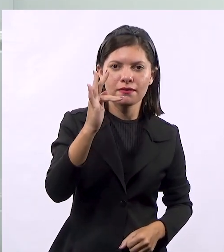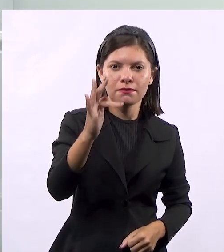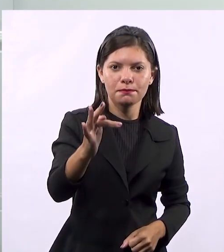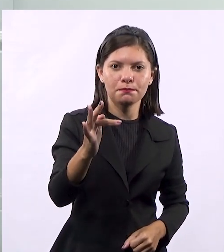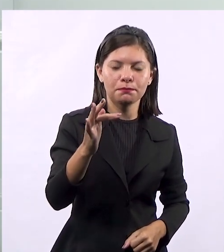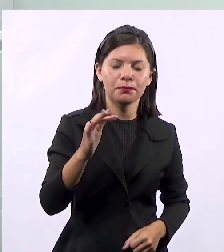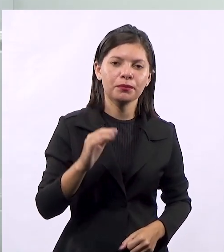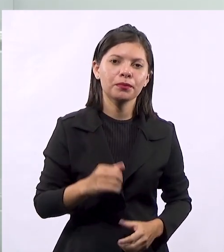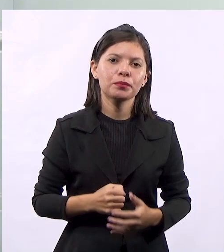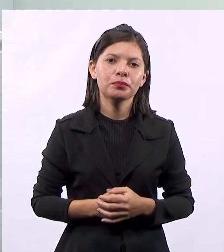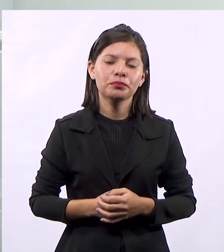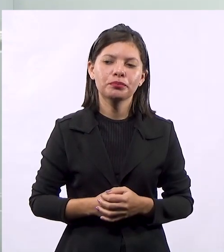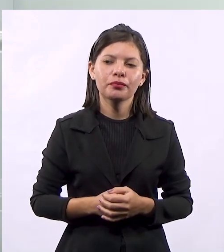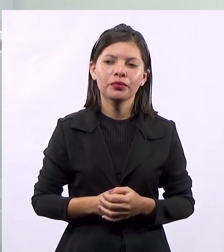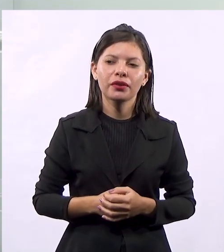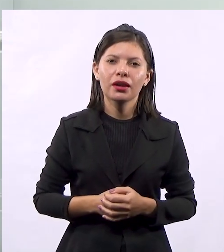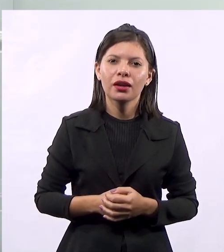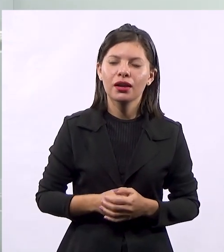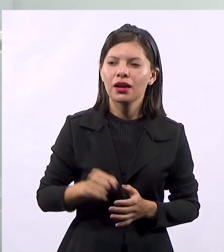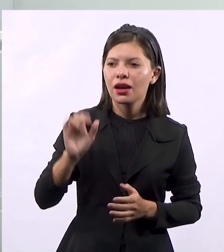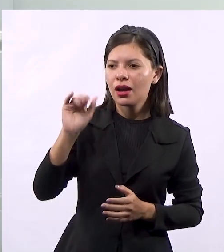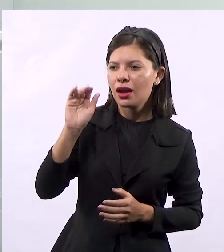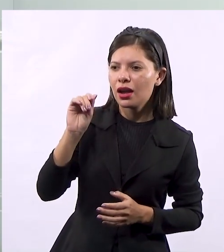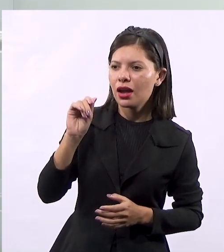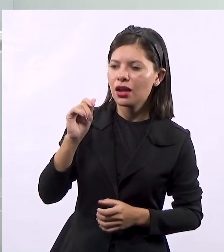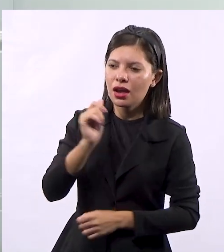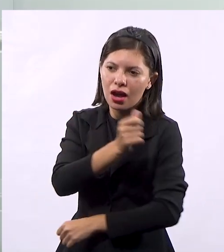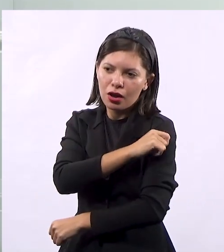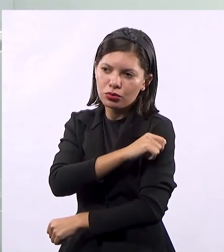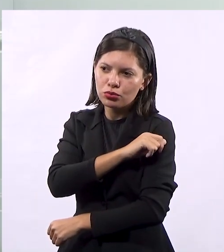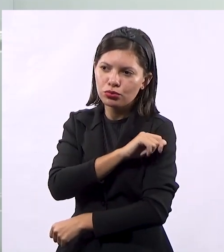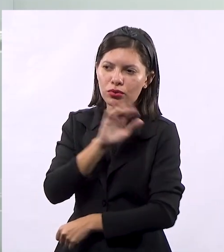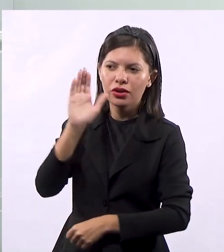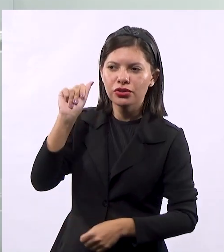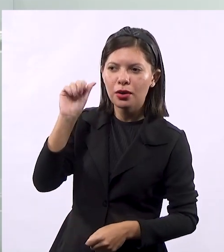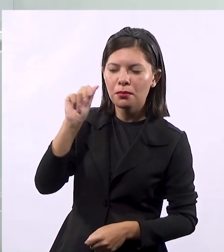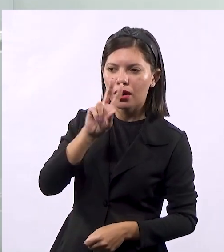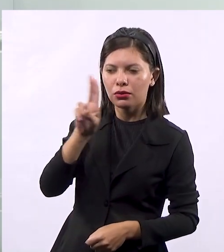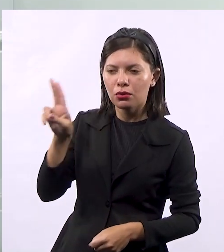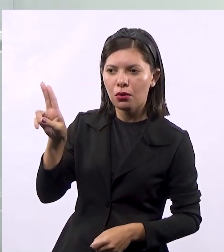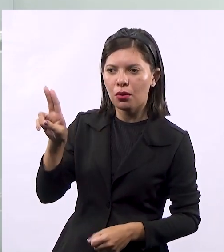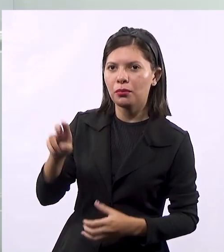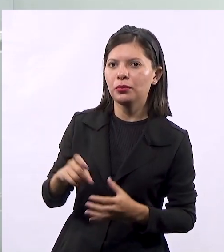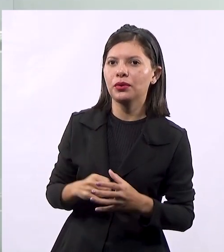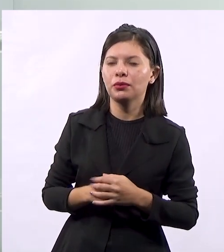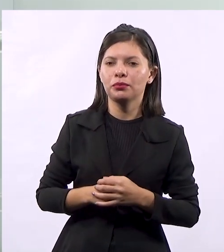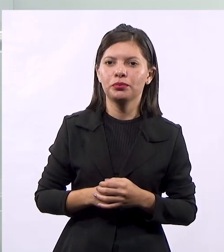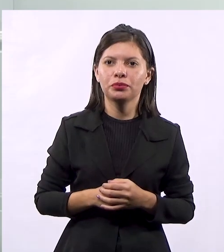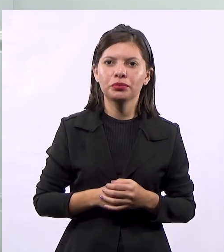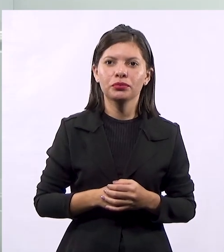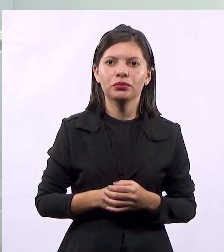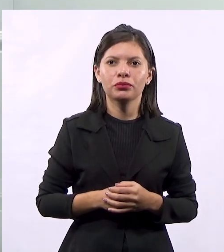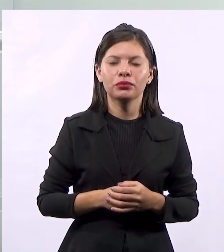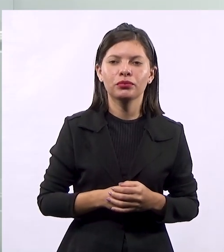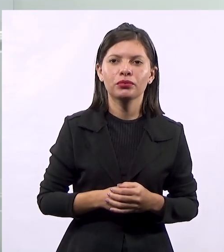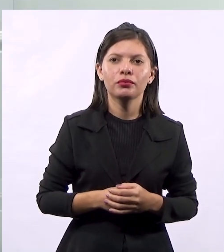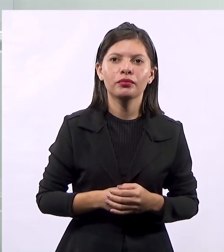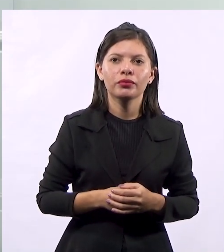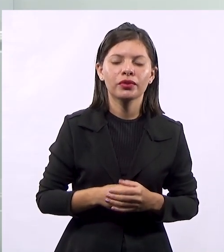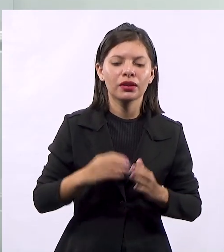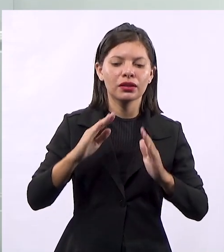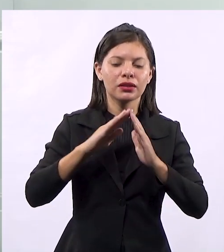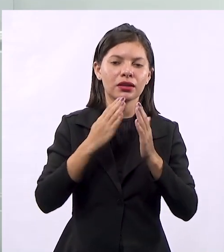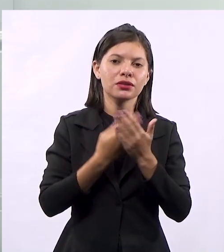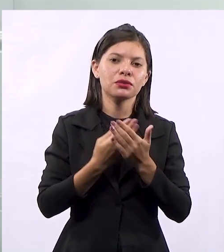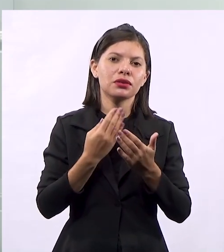de que deve ser feito um chamamento público para que essas crianças, essas pessoas,